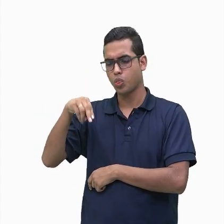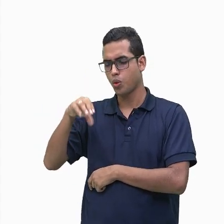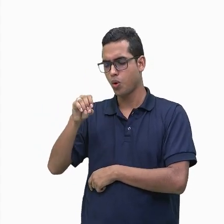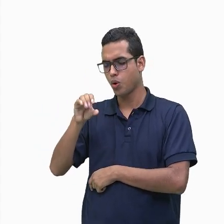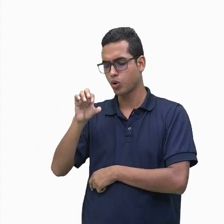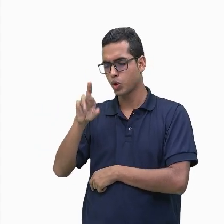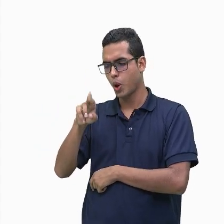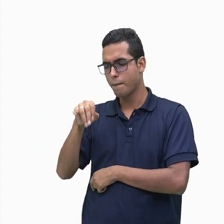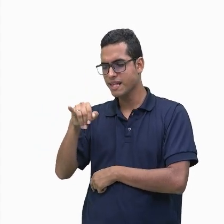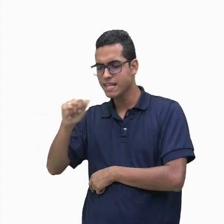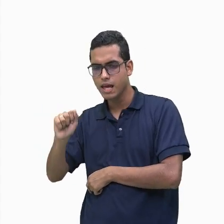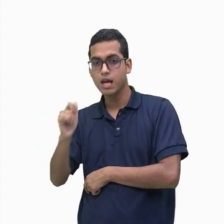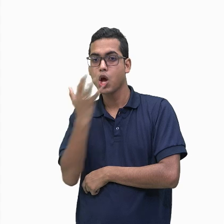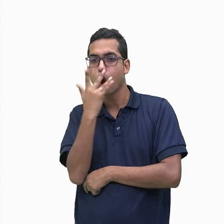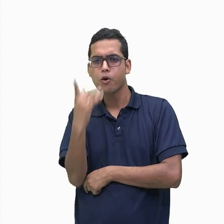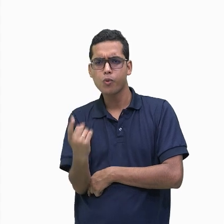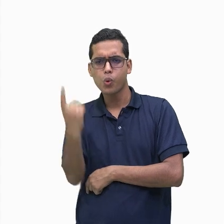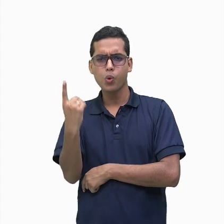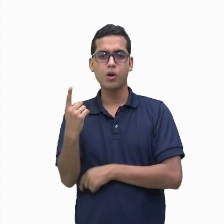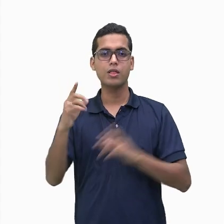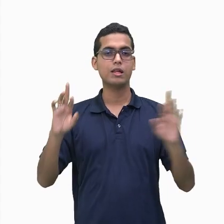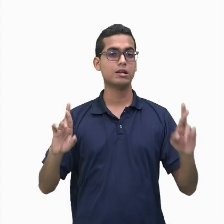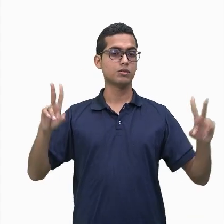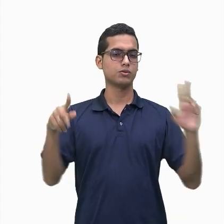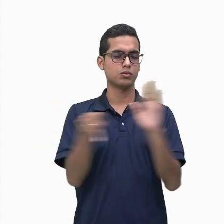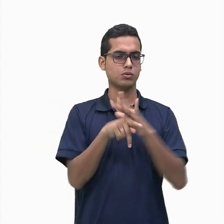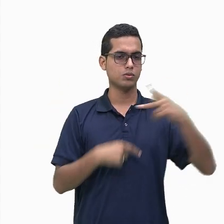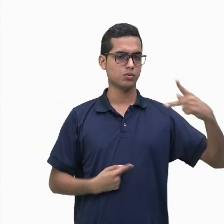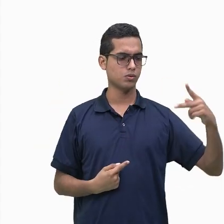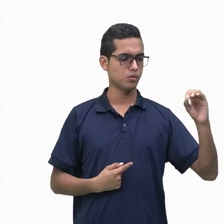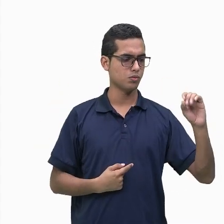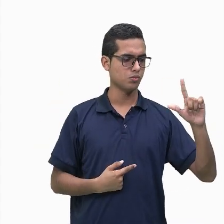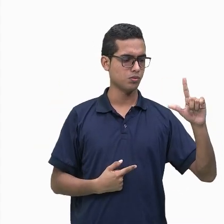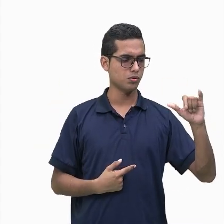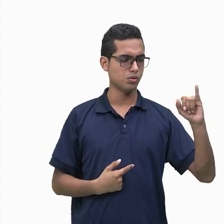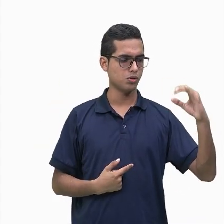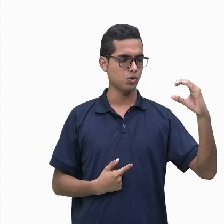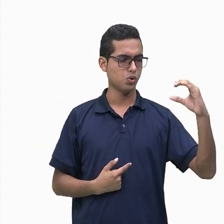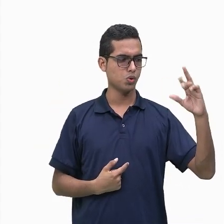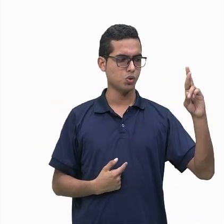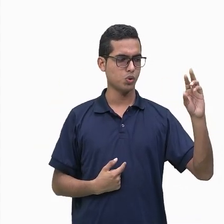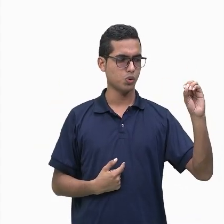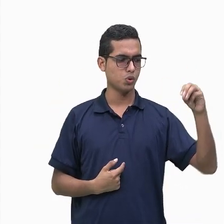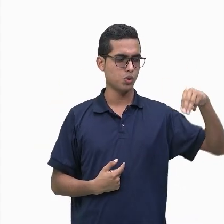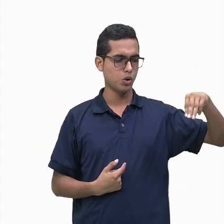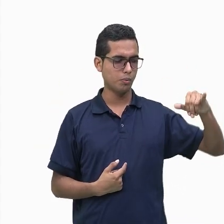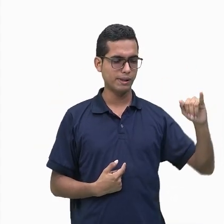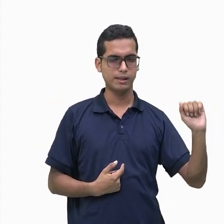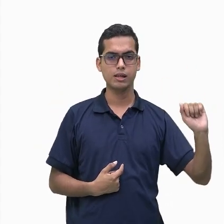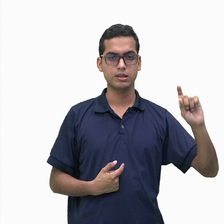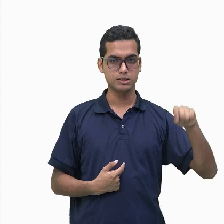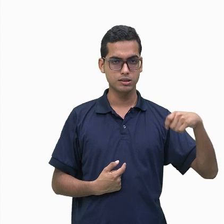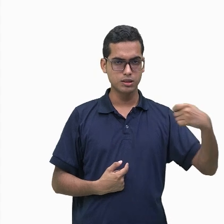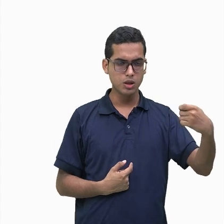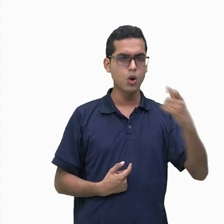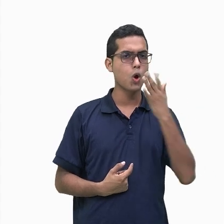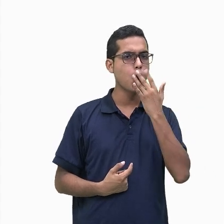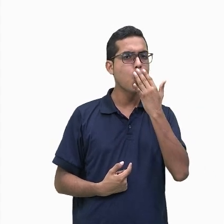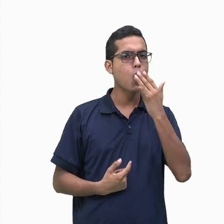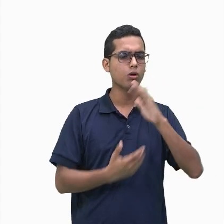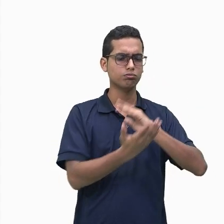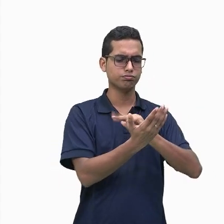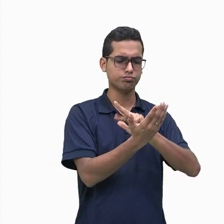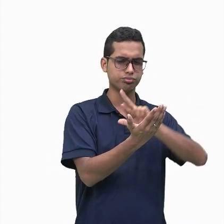policromia. Então, nós temos aí monocromia e policromia. Vocês perceberam que ele não é utilizado entre o branco